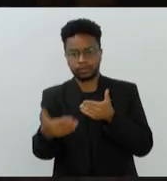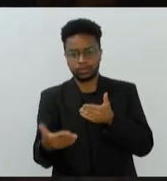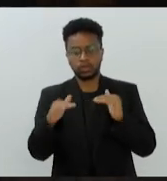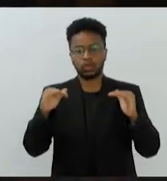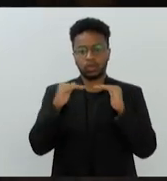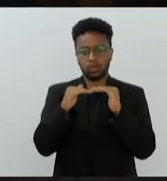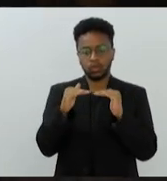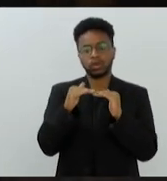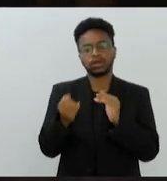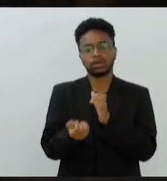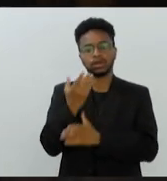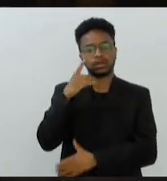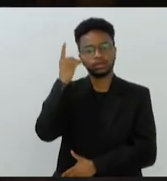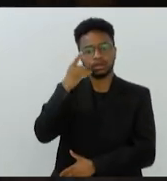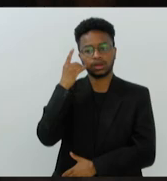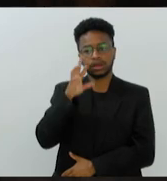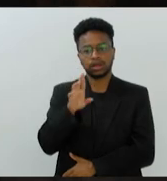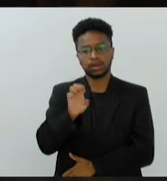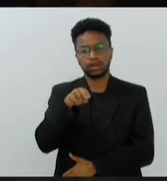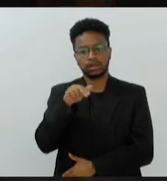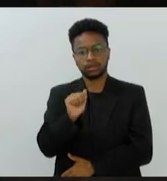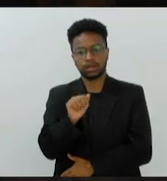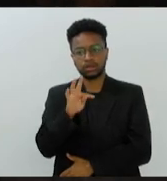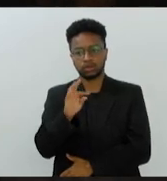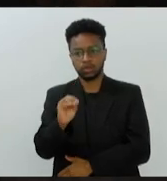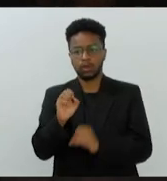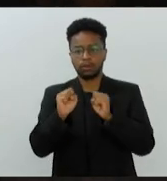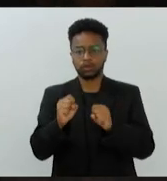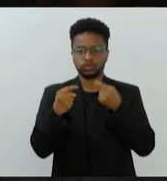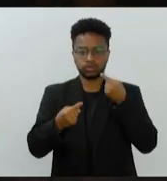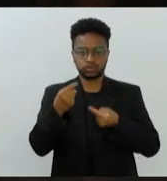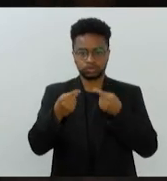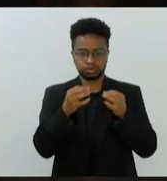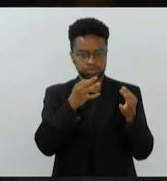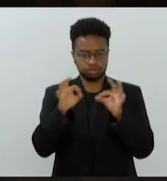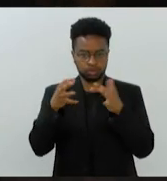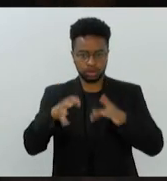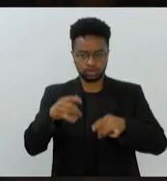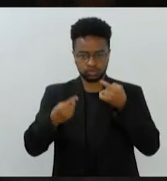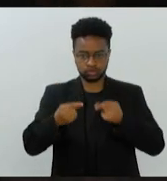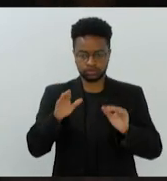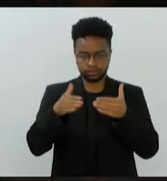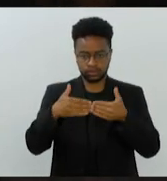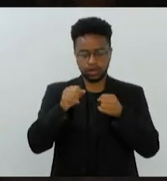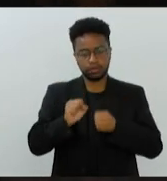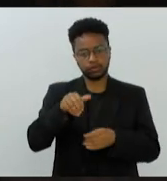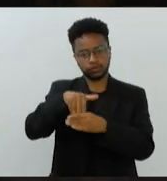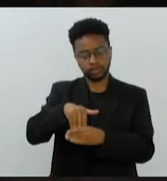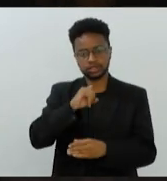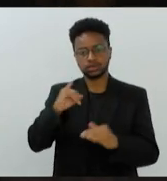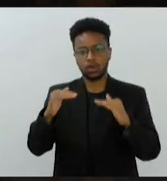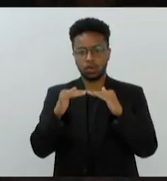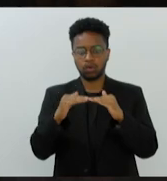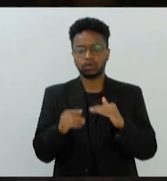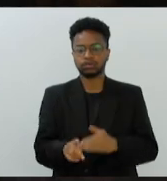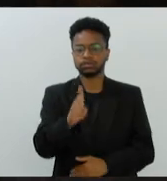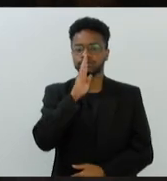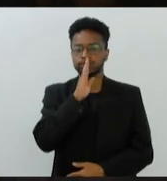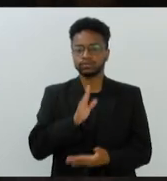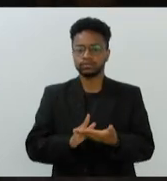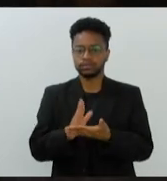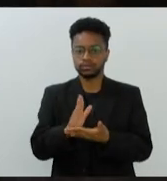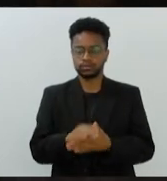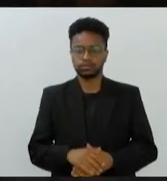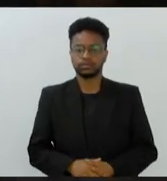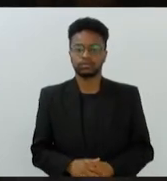deputado Renato Miranda. Em discussão, não havendo quem queira discutir, encerrada a discussão. Em votação, senhores que aprovam, permaneçam como